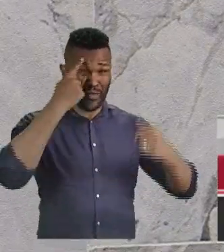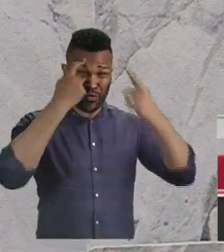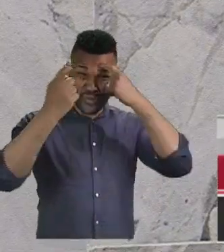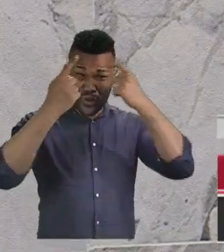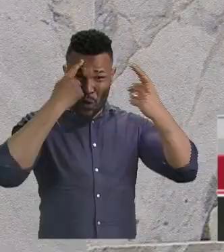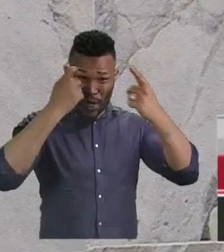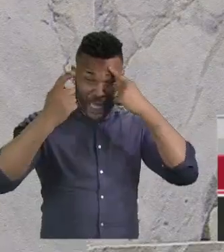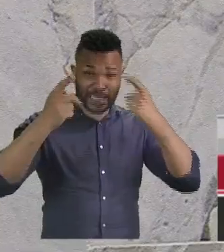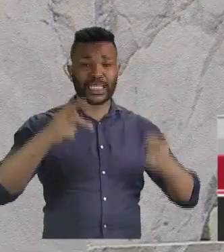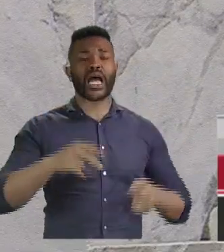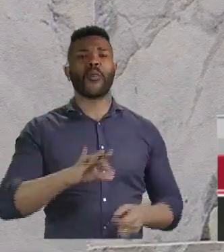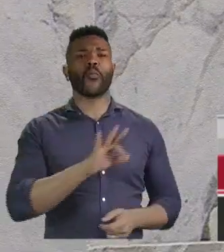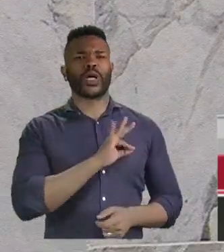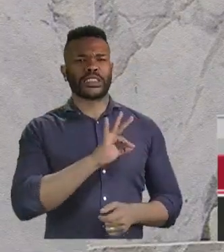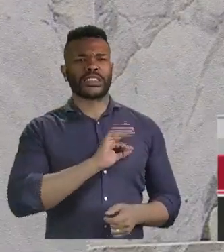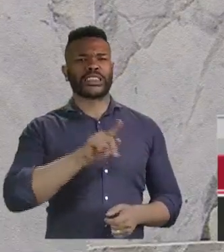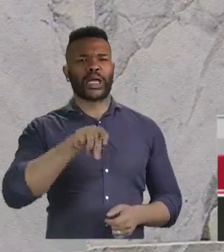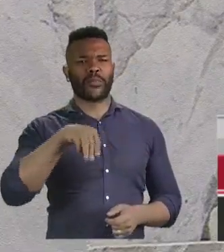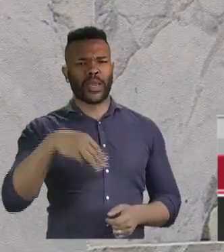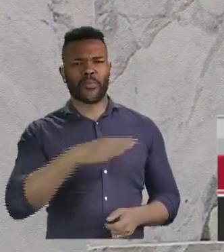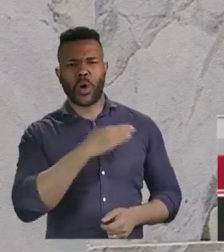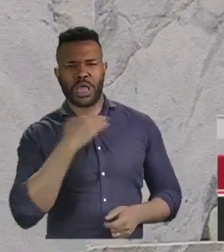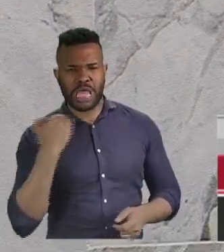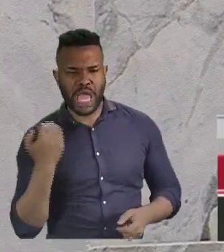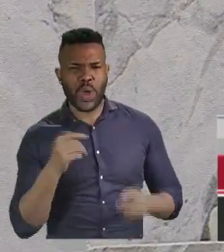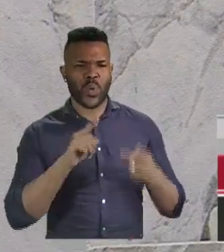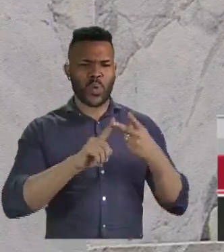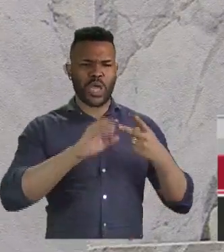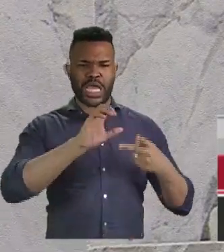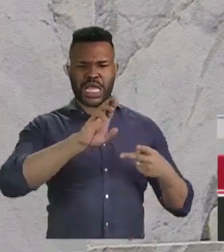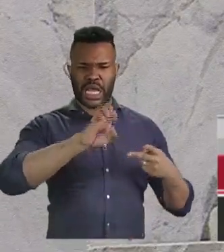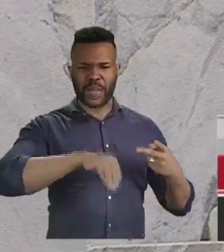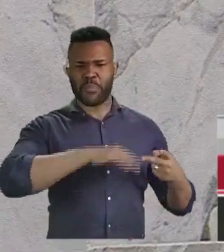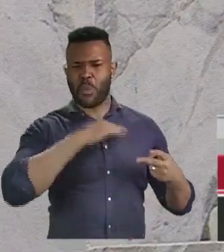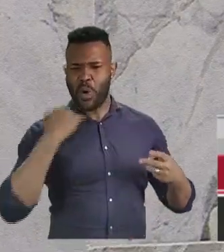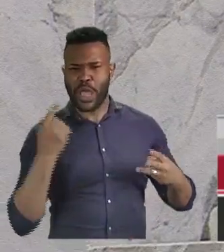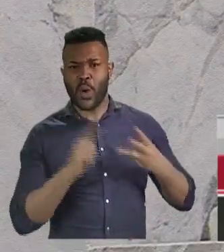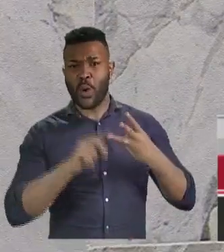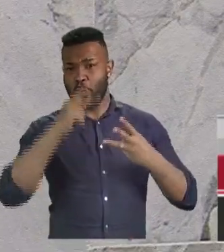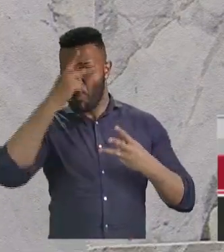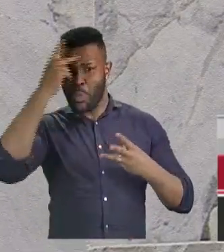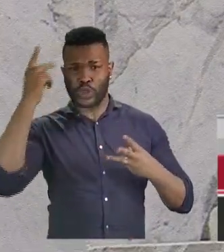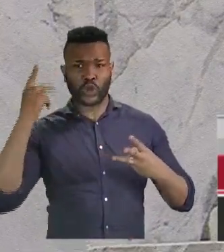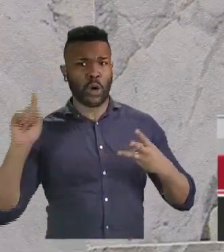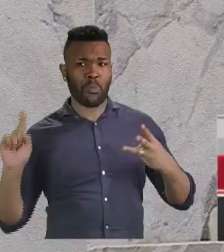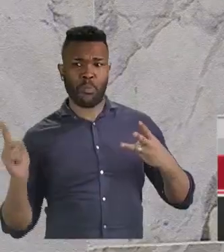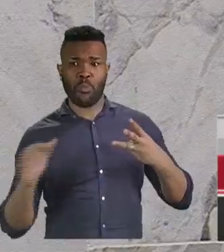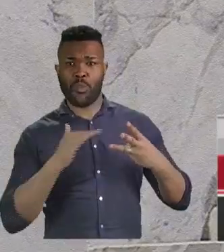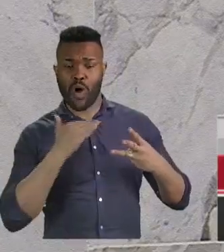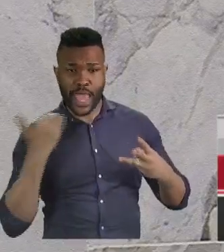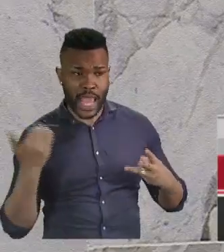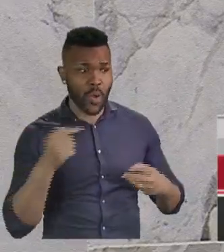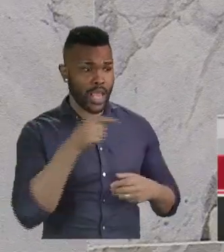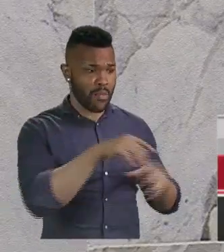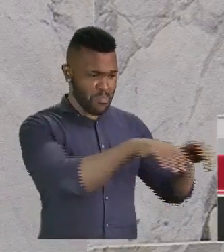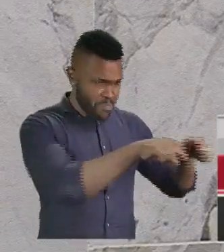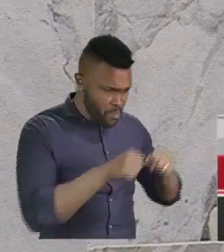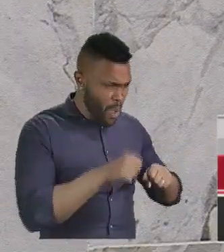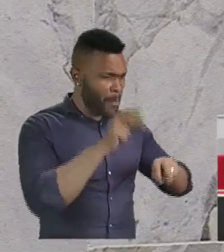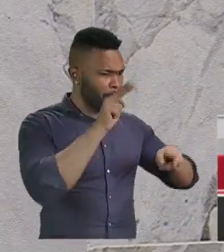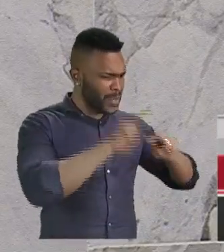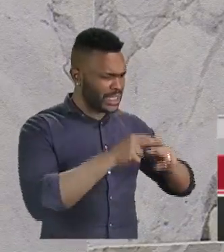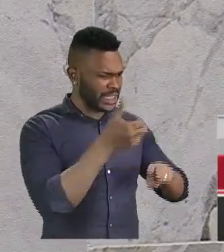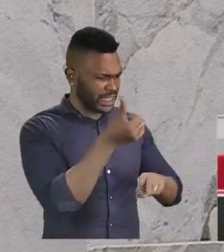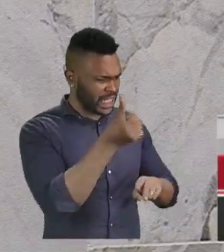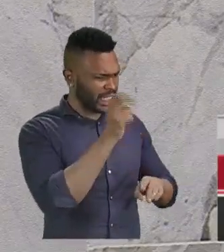violenta, onde morreu um policial militar, morreu um criminoso, morreu um cidadão inocente, ele é preso, condenado a 65 anos e 8